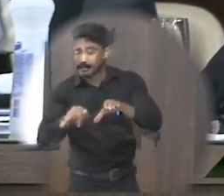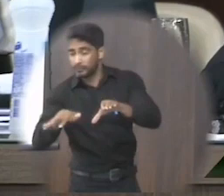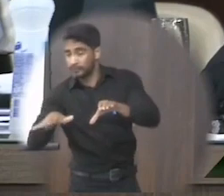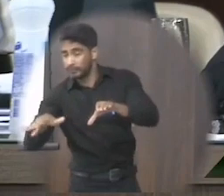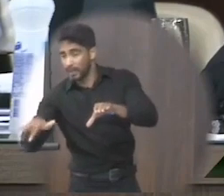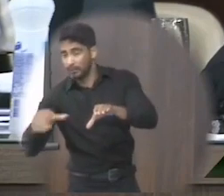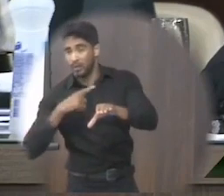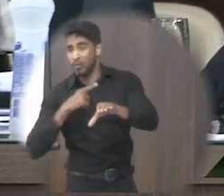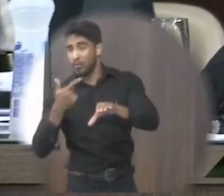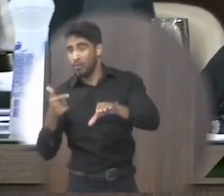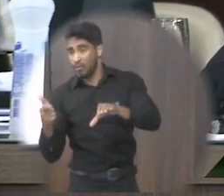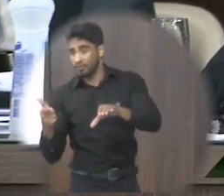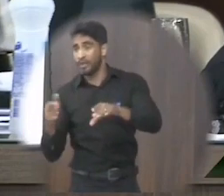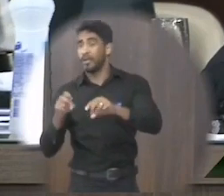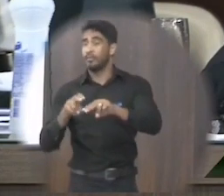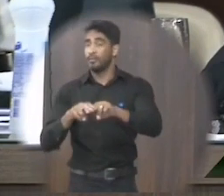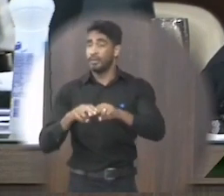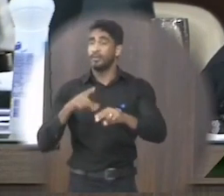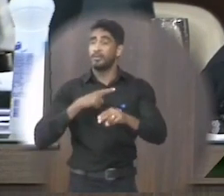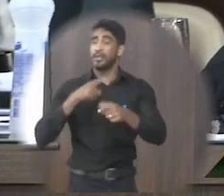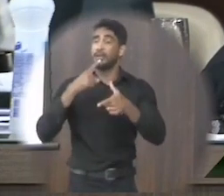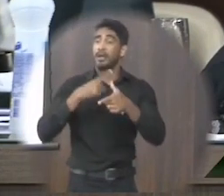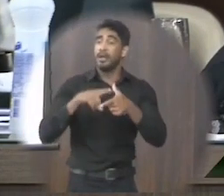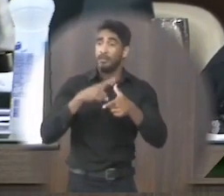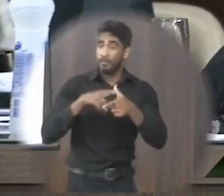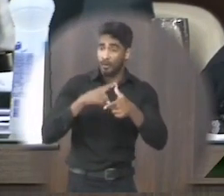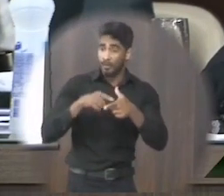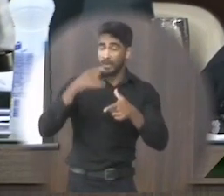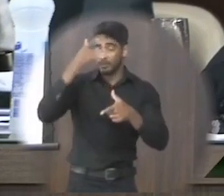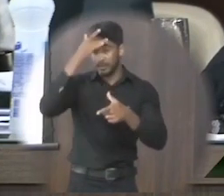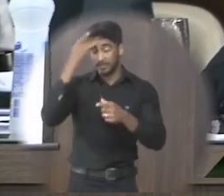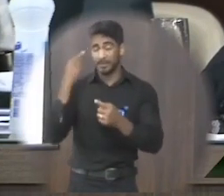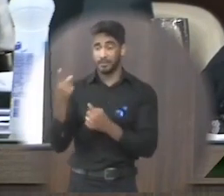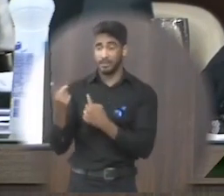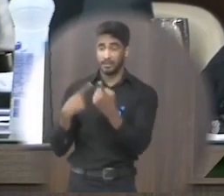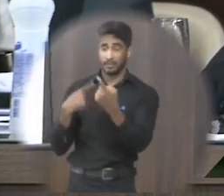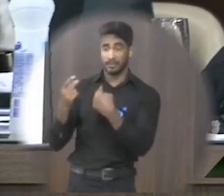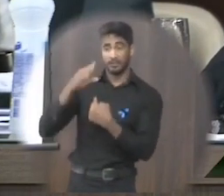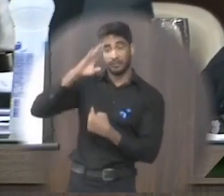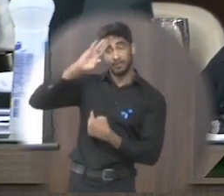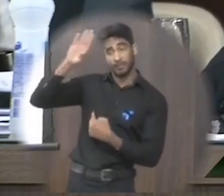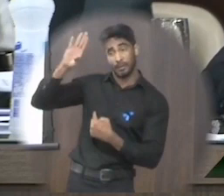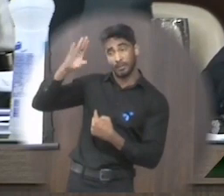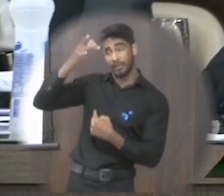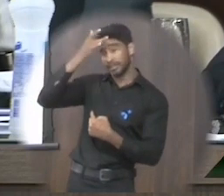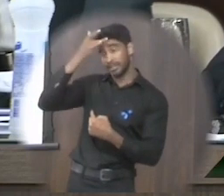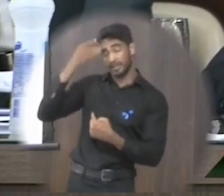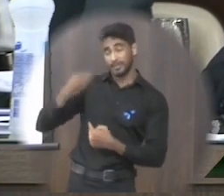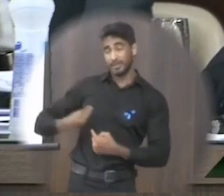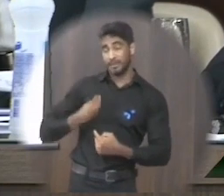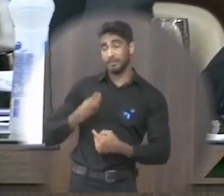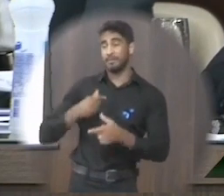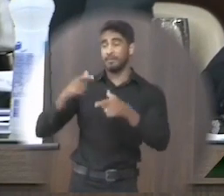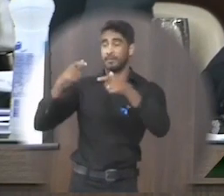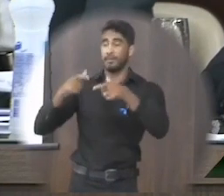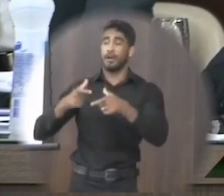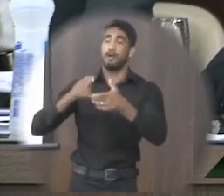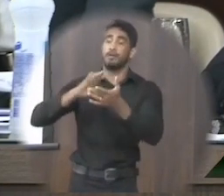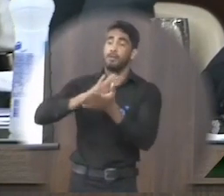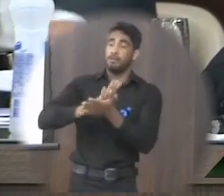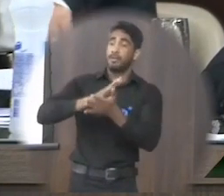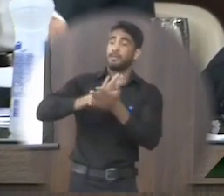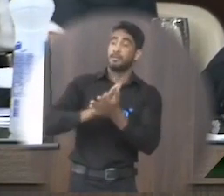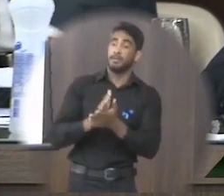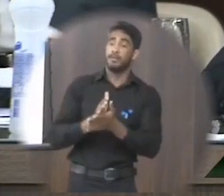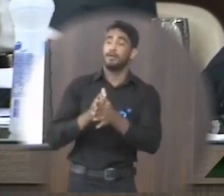pluviais, ocasionando transtornos para os transeuntes e principalmente aos moradores, visto que prejudica